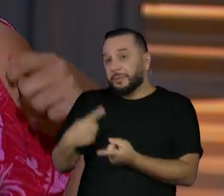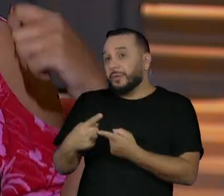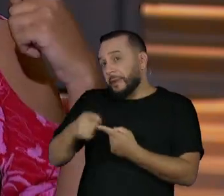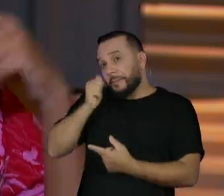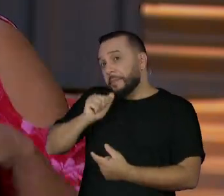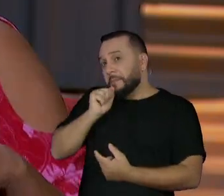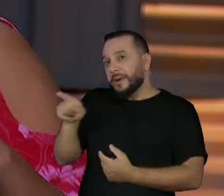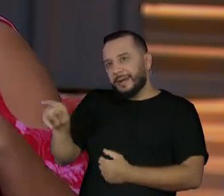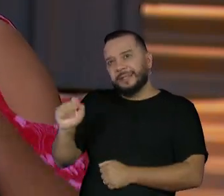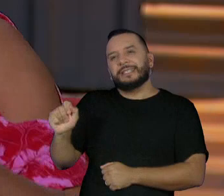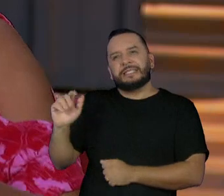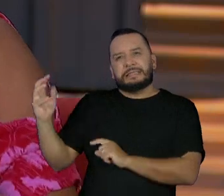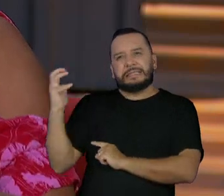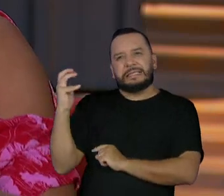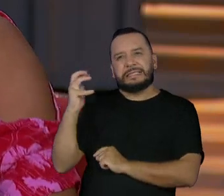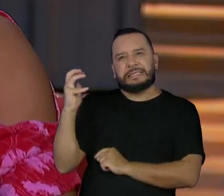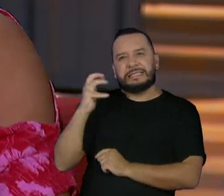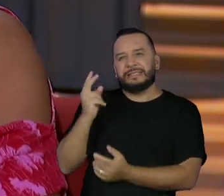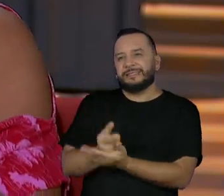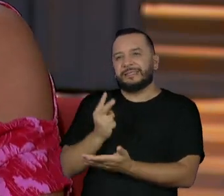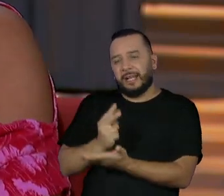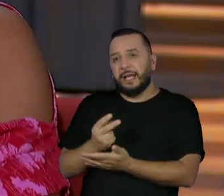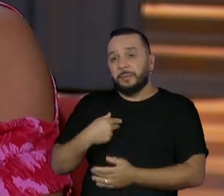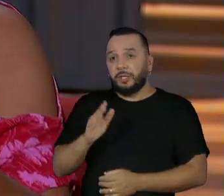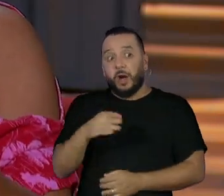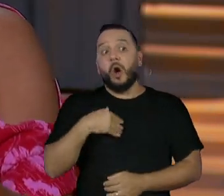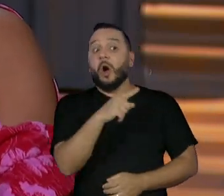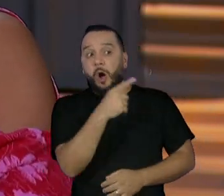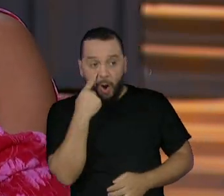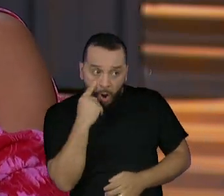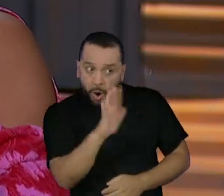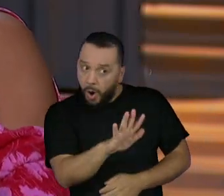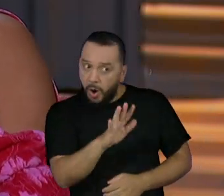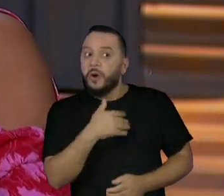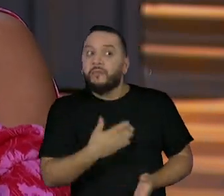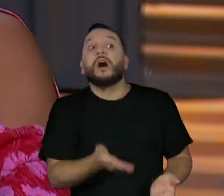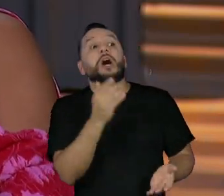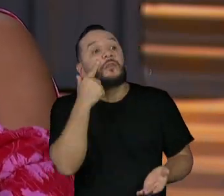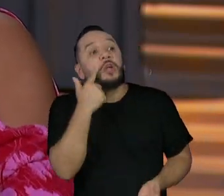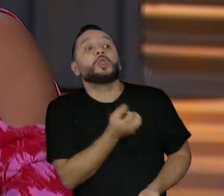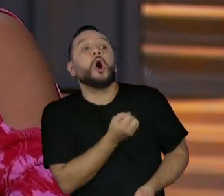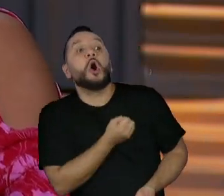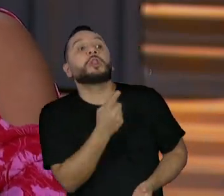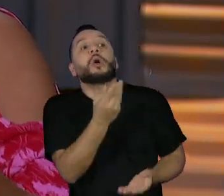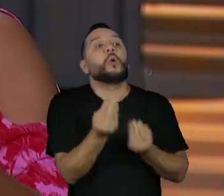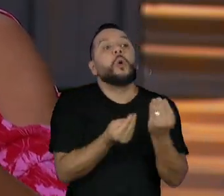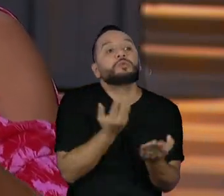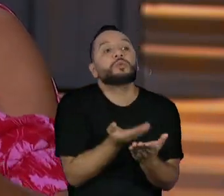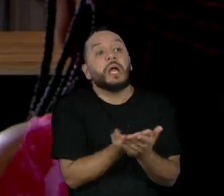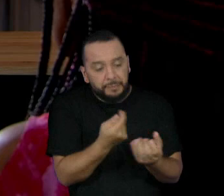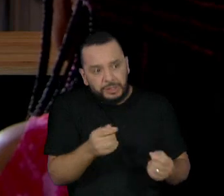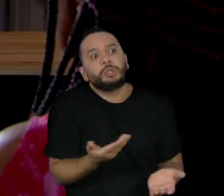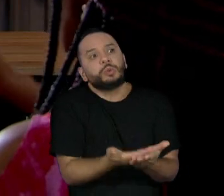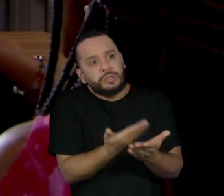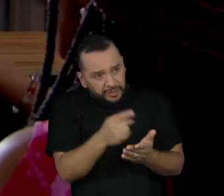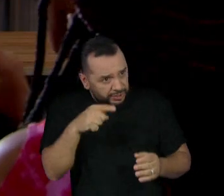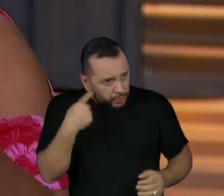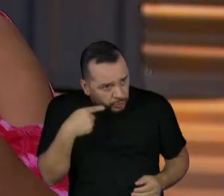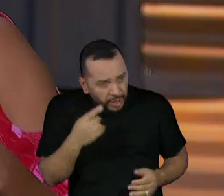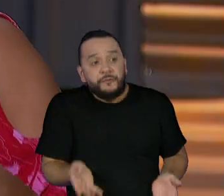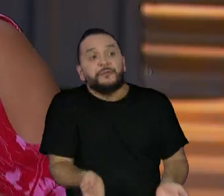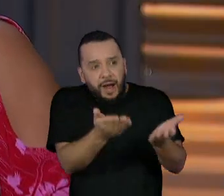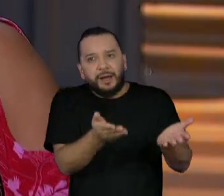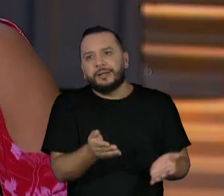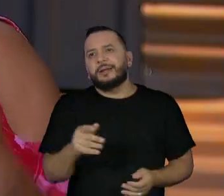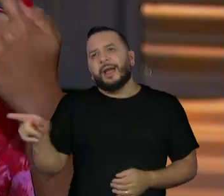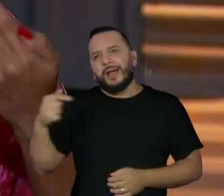que, ela sempre me incentivou, ela sempre me cobrou, olha, assim, sabe? Cadê suas notas? Tá estudando? Precisa estudar? Você quer fazer direito? Mas aí ela,